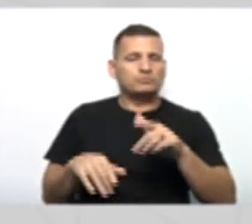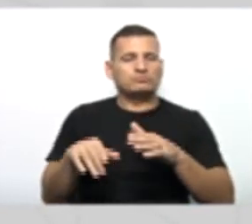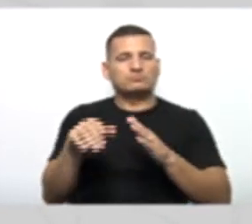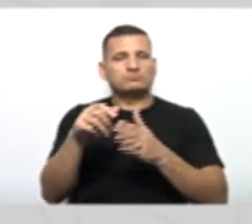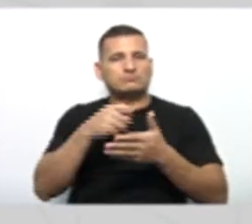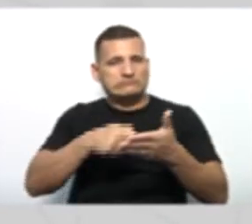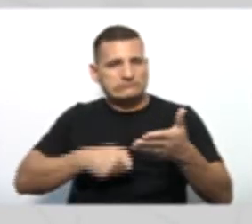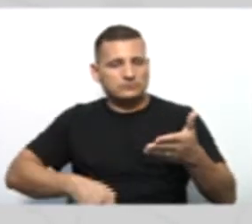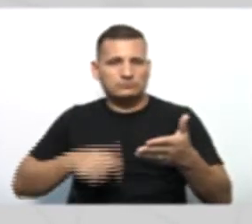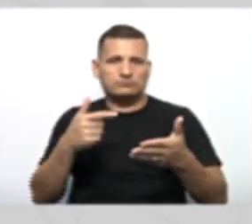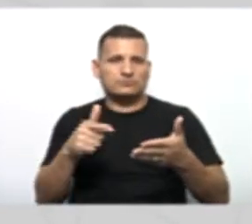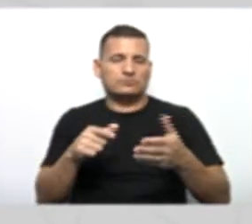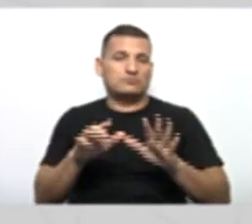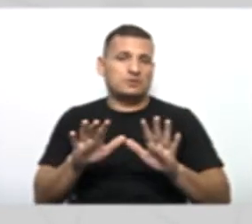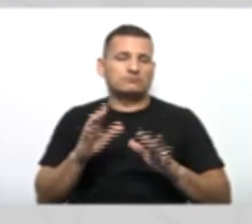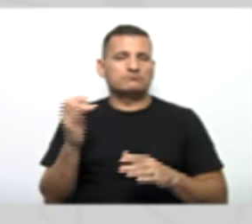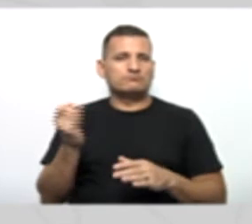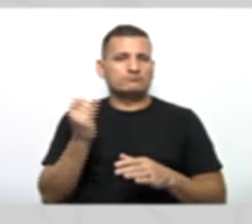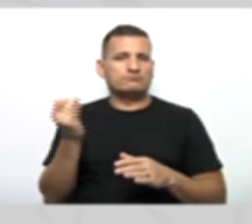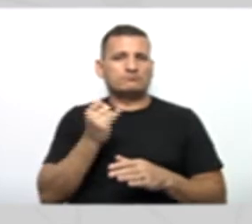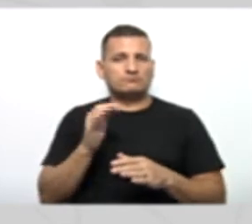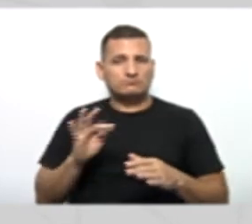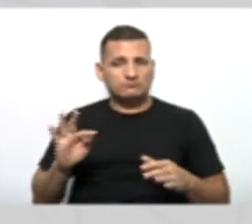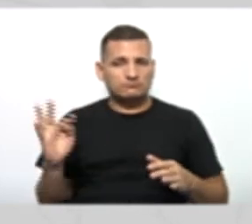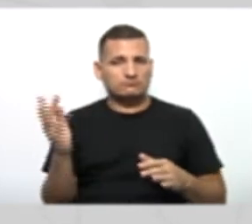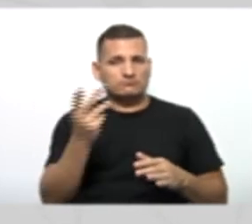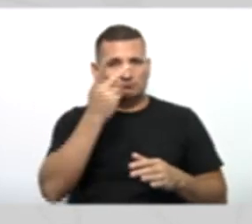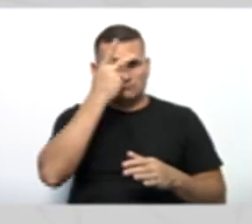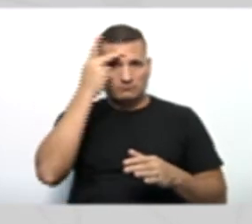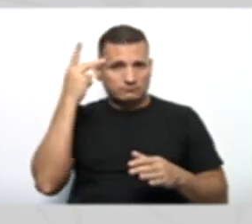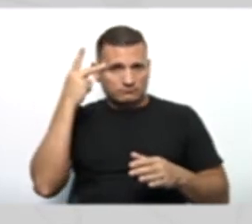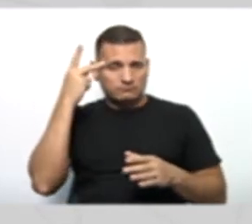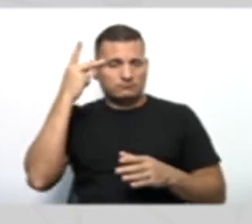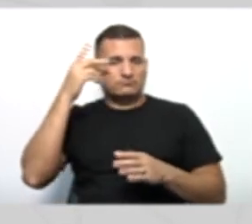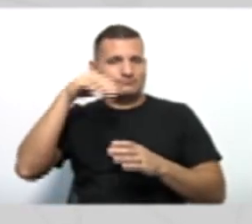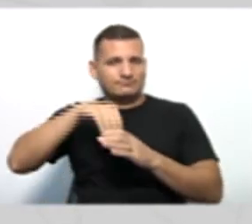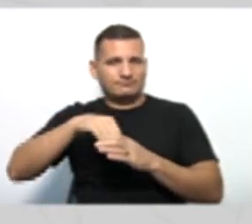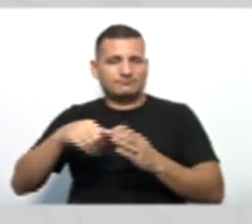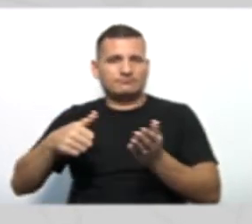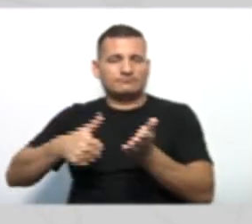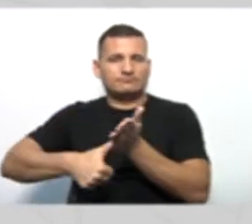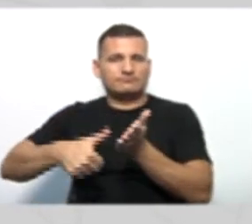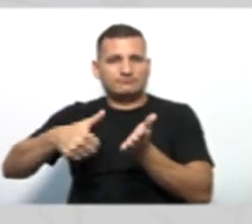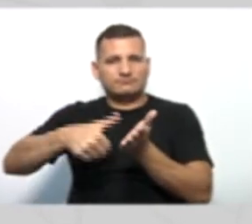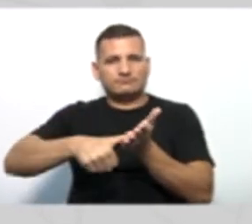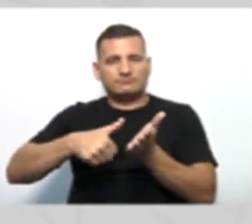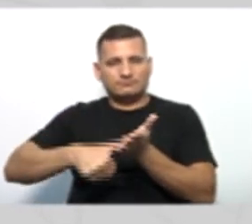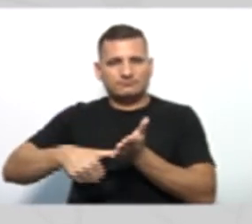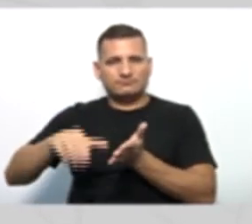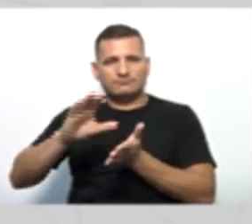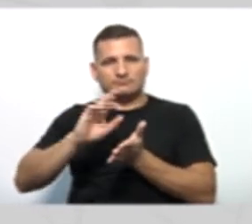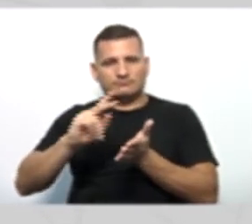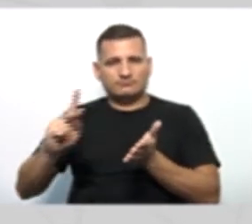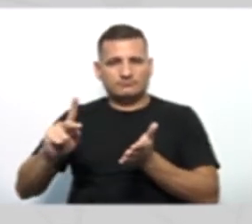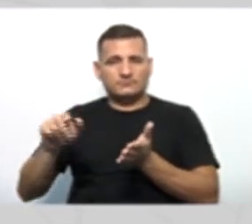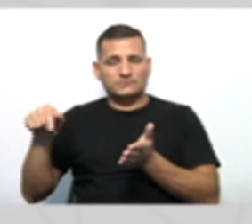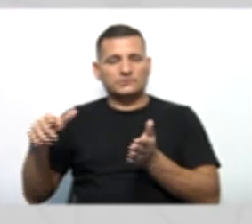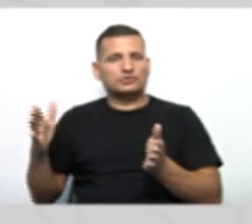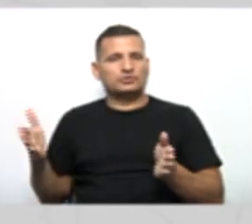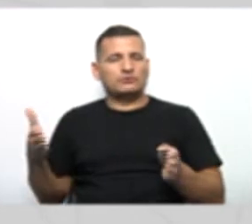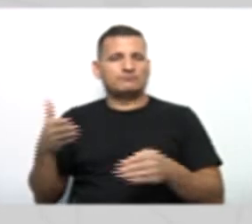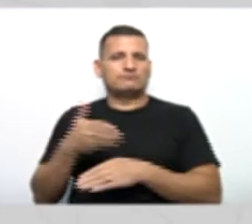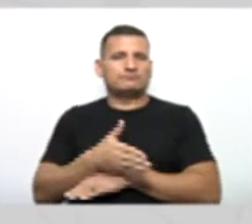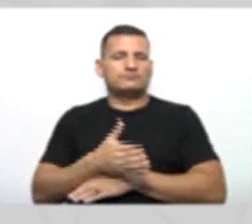é fundamental que todas as pessoas que fazem parte de uma cooperativa já entra a chuva